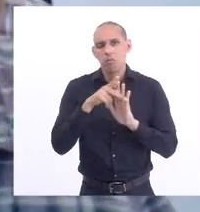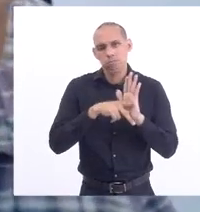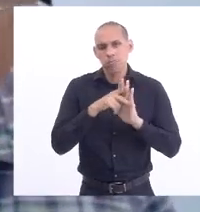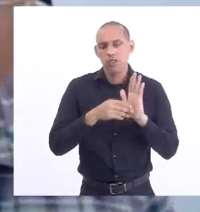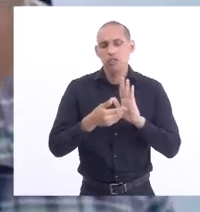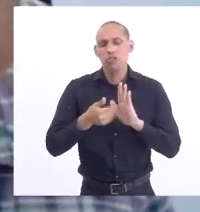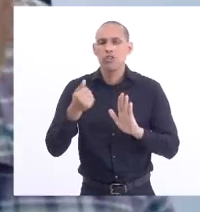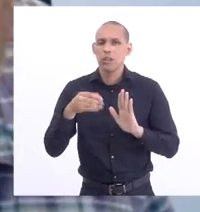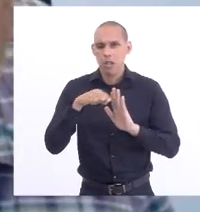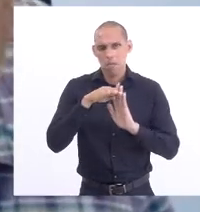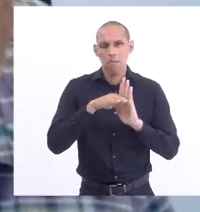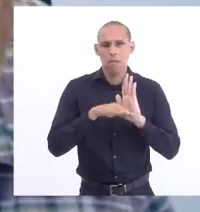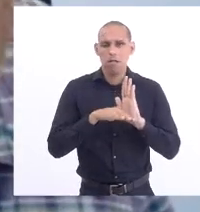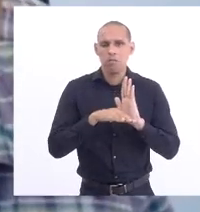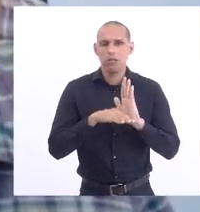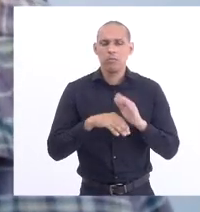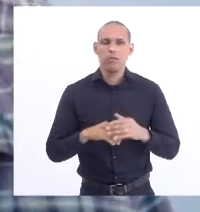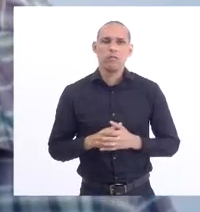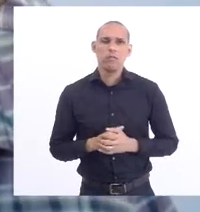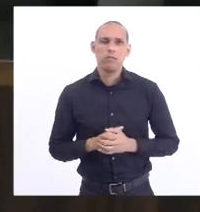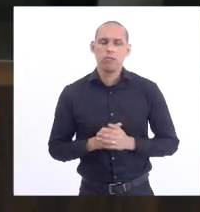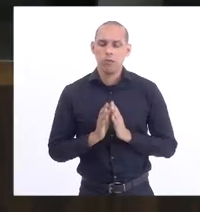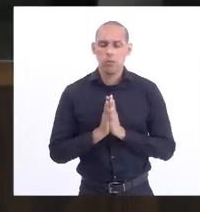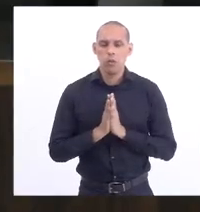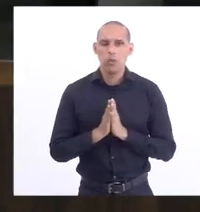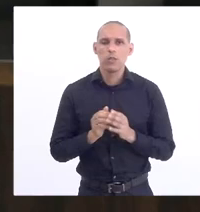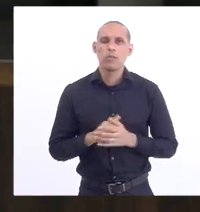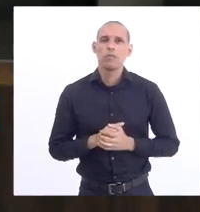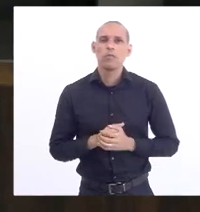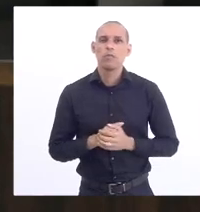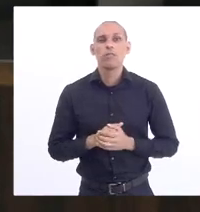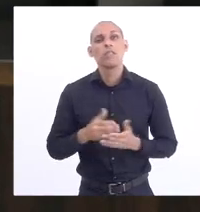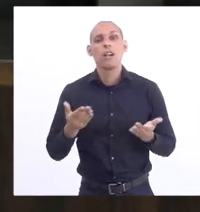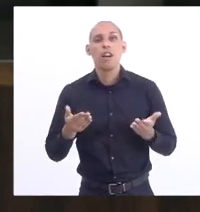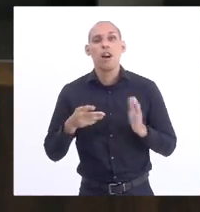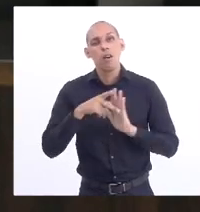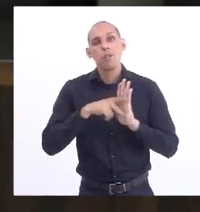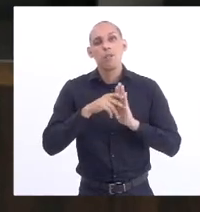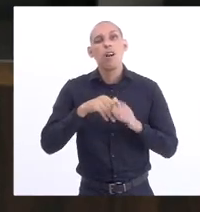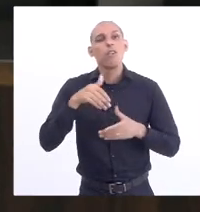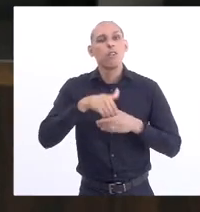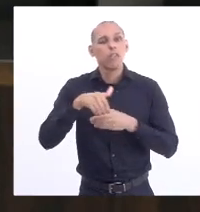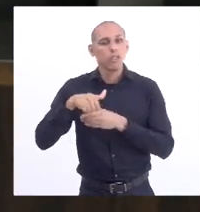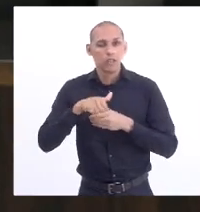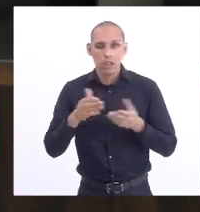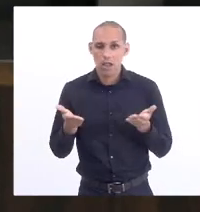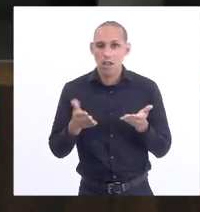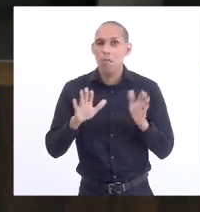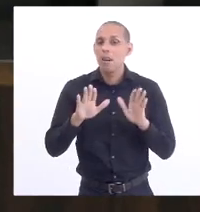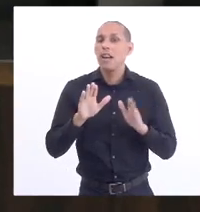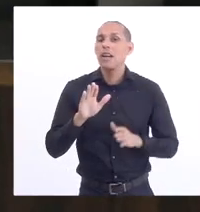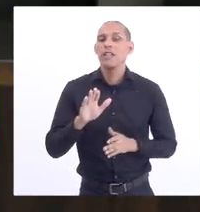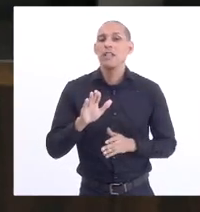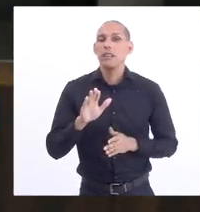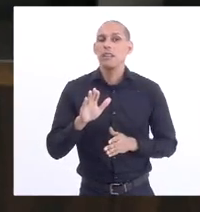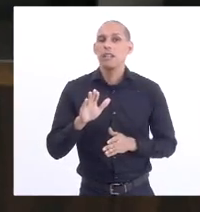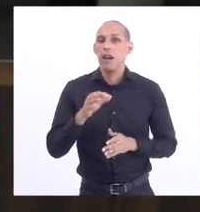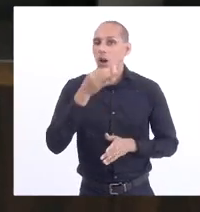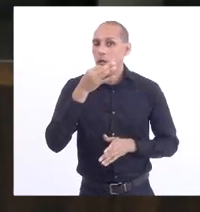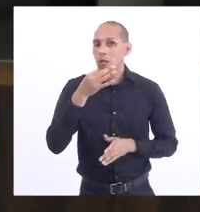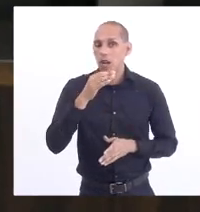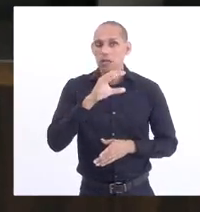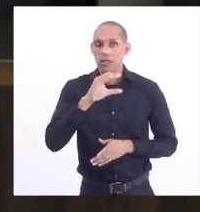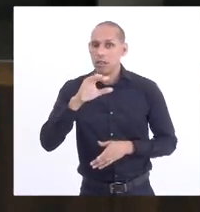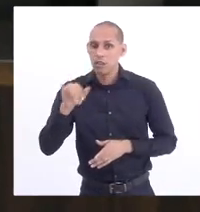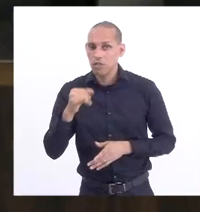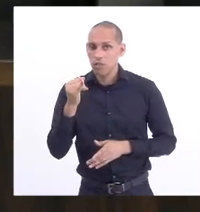pauta. Retirar de pauta, por favor. Deputado Samuel, o projeto está votando, mas eu quero deixar claro que o parecer da Comissão de Constituição e